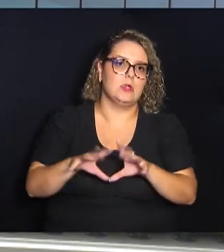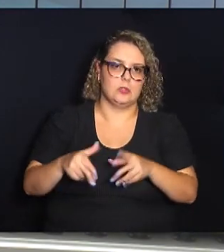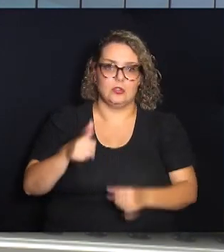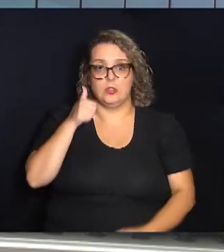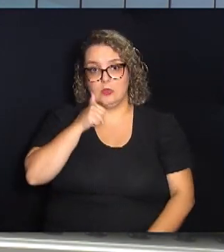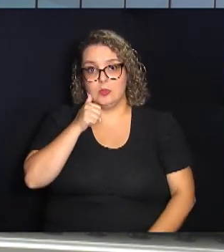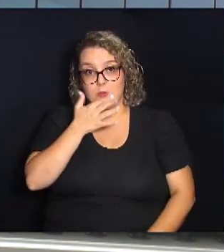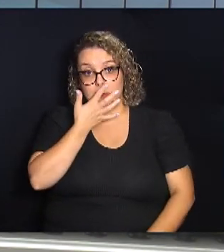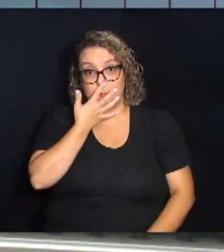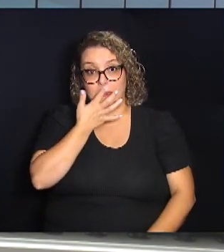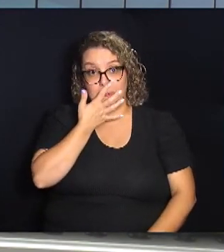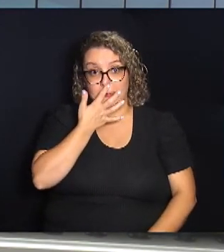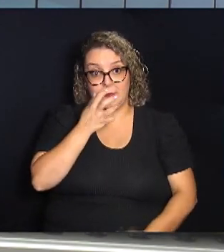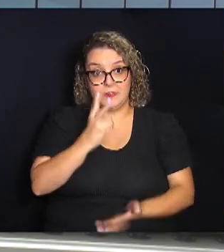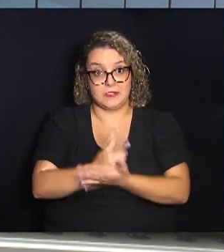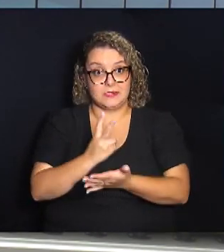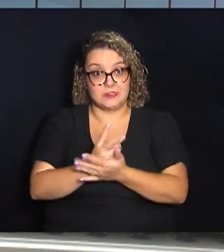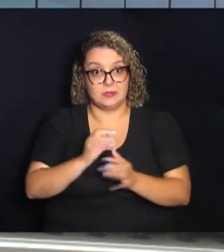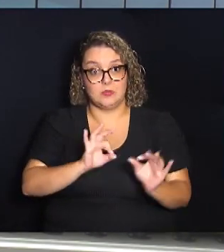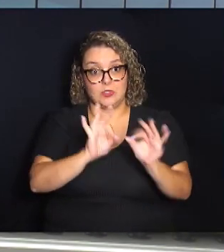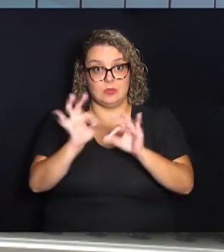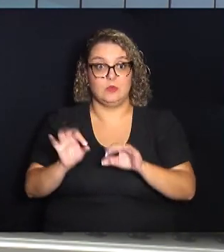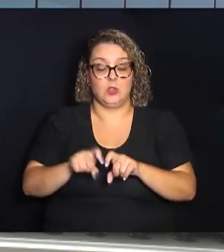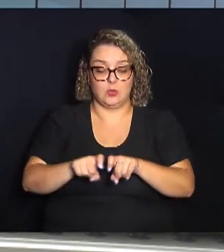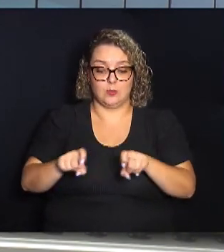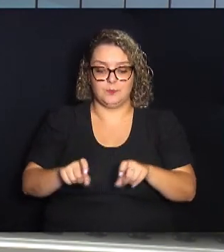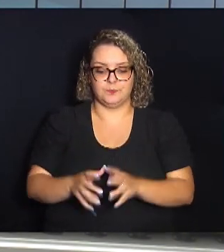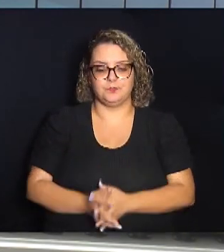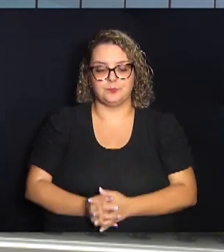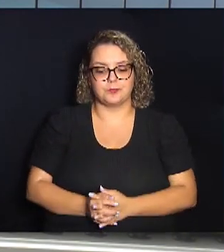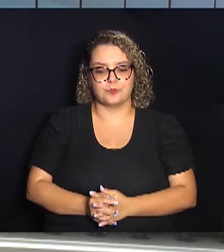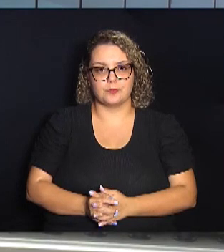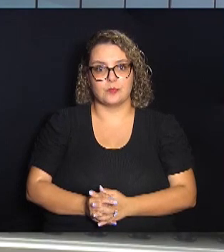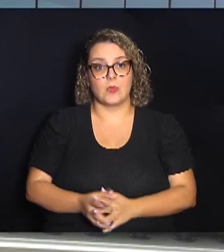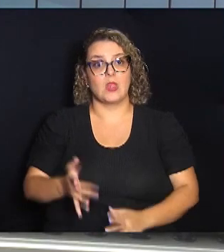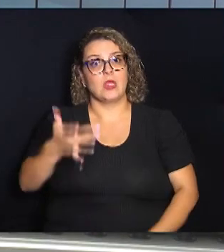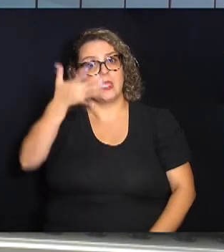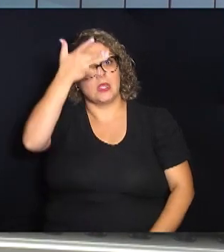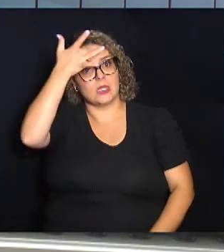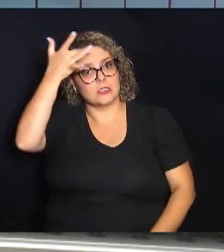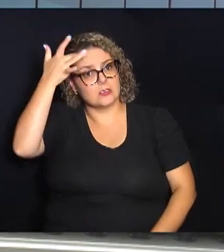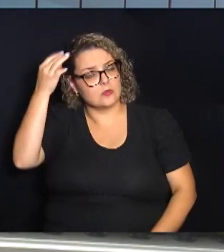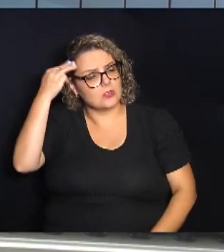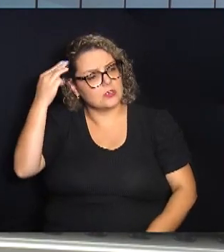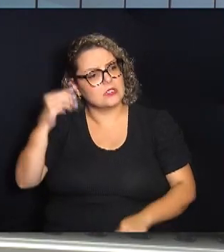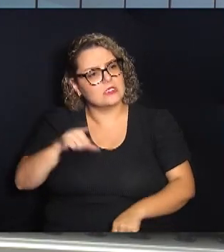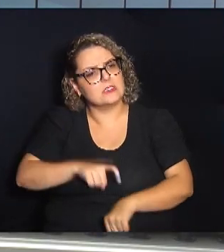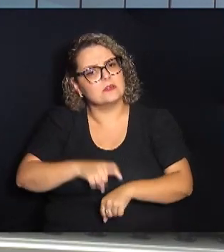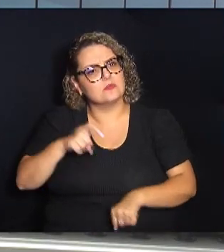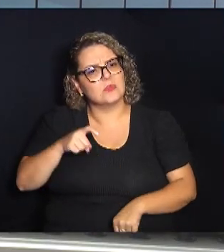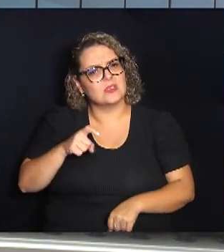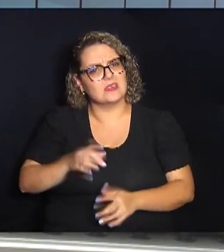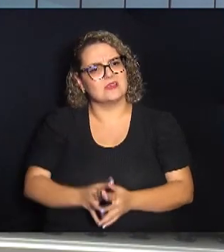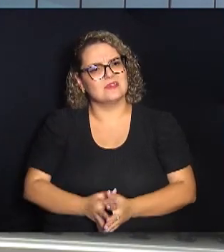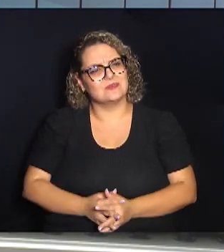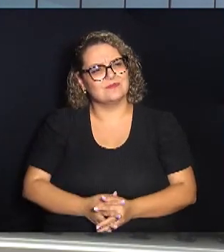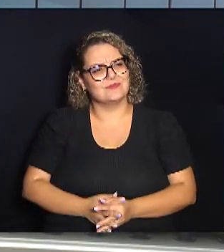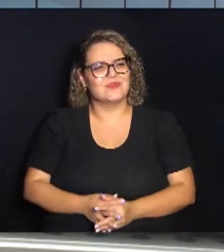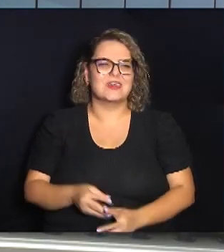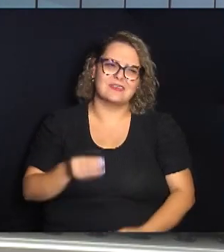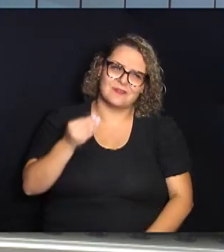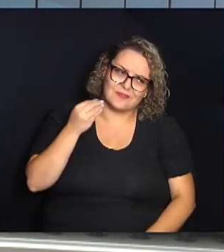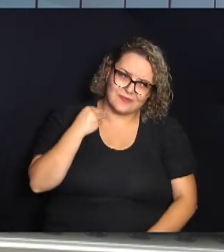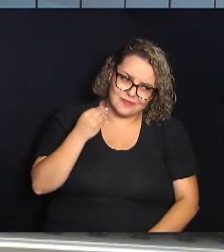que aí sempre estar acompanhando com o ginecologista. E a saúde mental da mulher nesse período, ela fica bem, né,